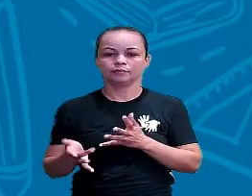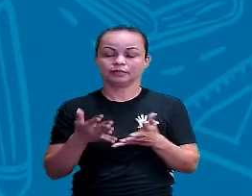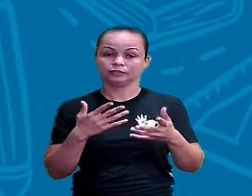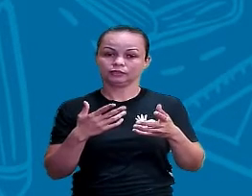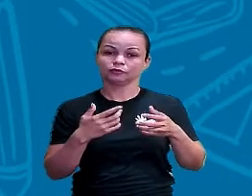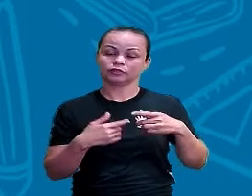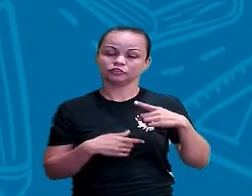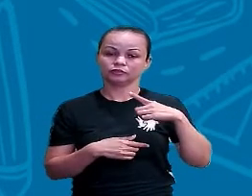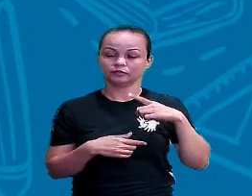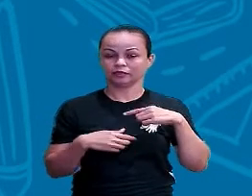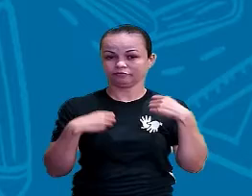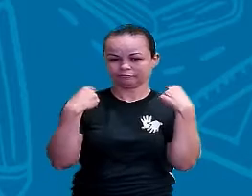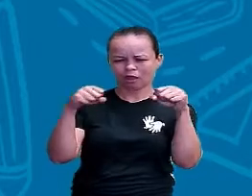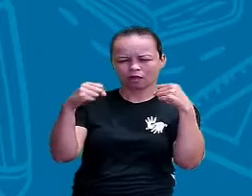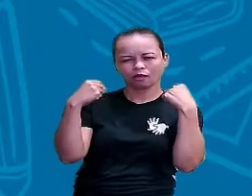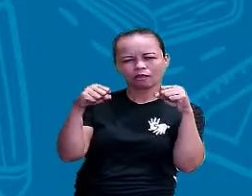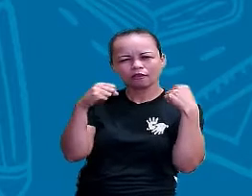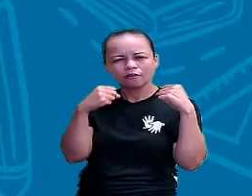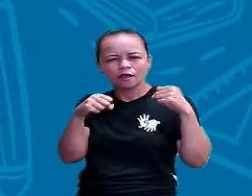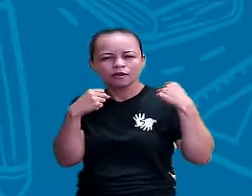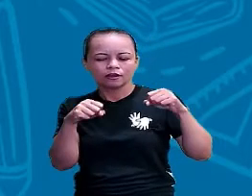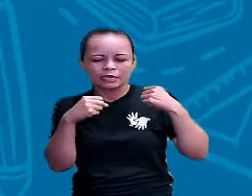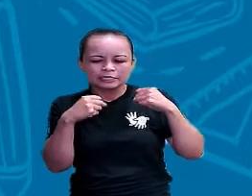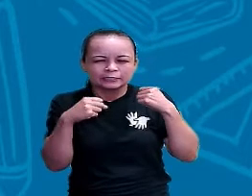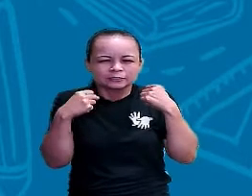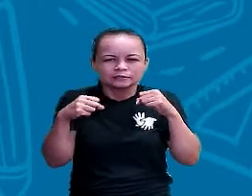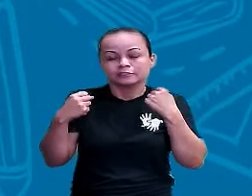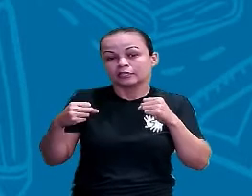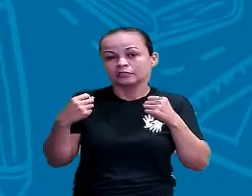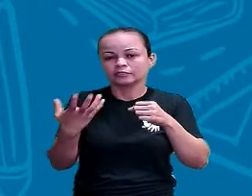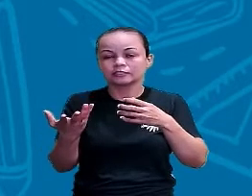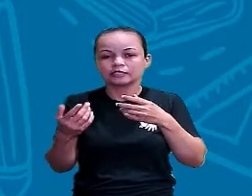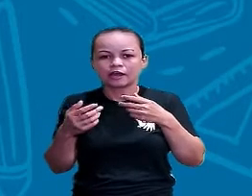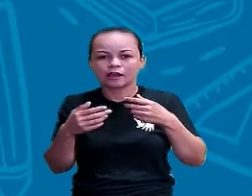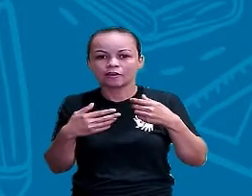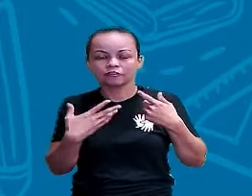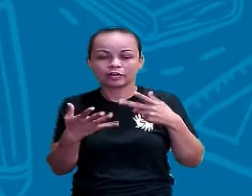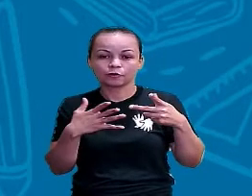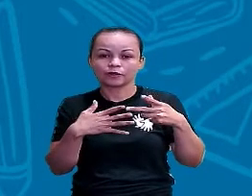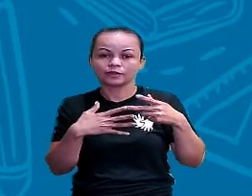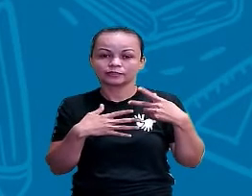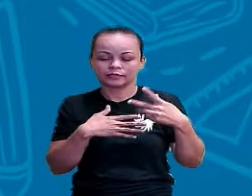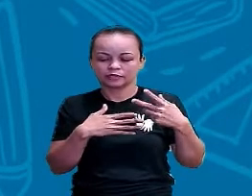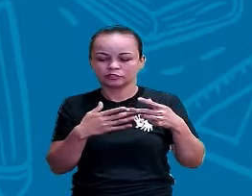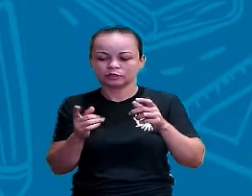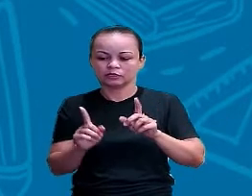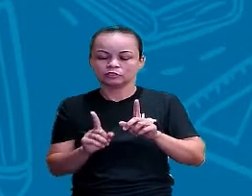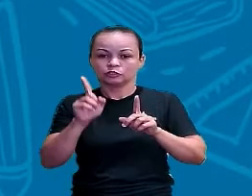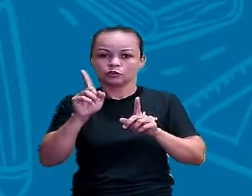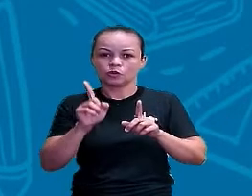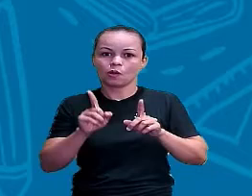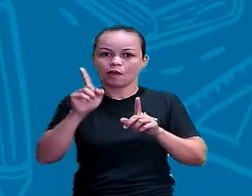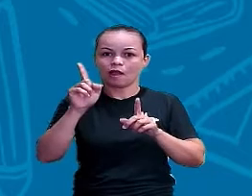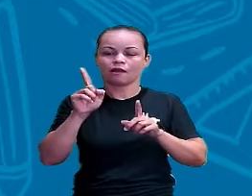realizando uma atividade física, tá certo? Essa frequência respiratória, olha a setinha apontando